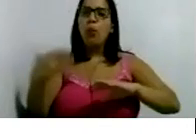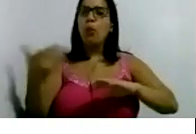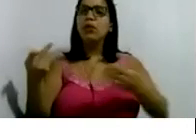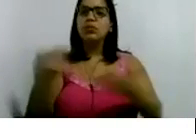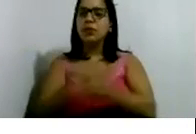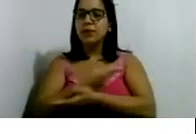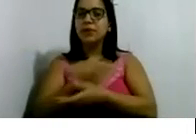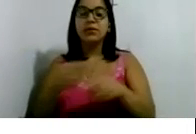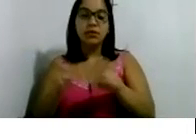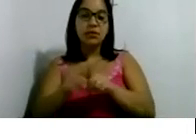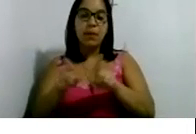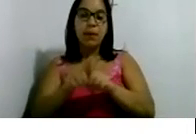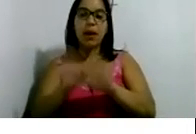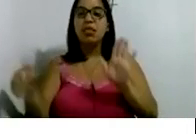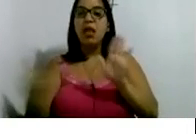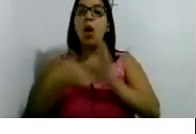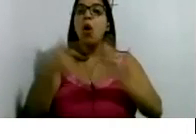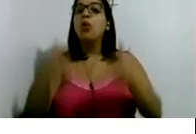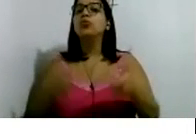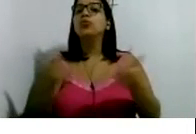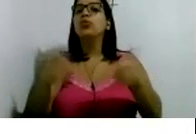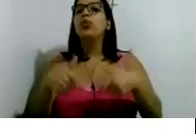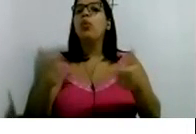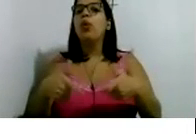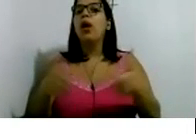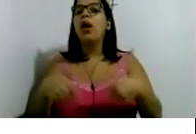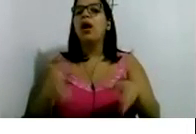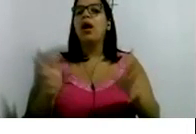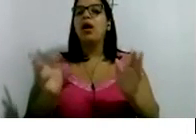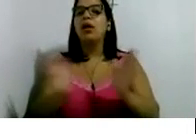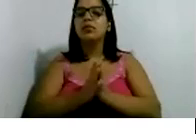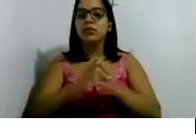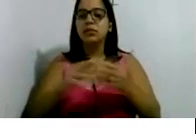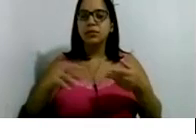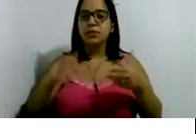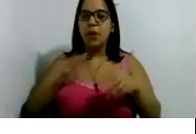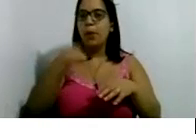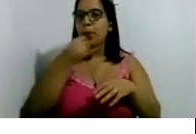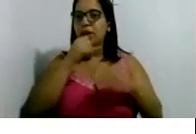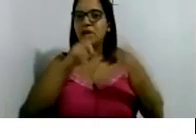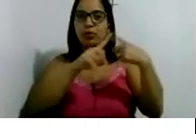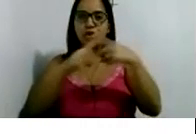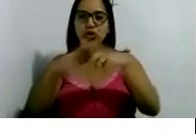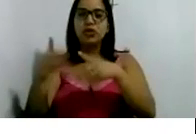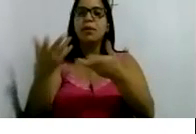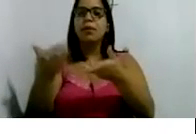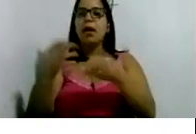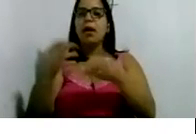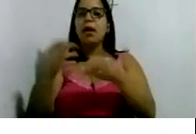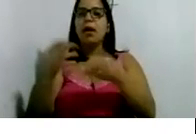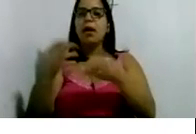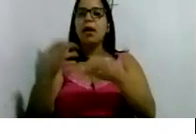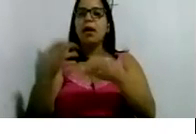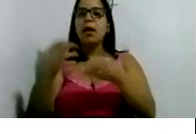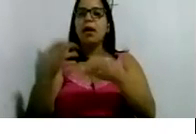e até aonde, ou seja, o local cromossômico em que aquela alteração vai acontecer e que vai